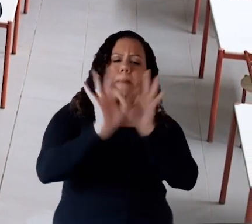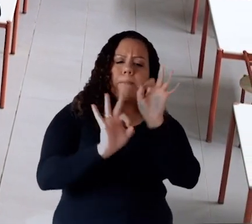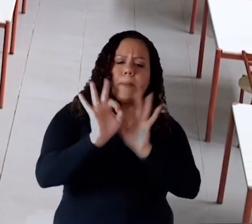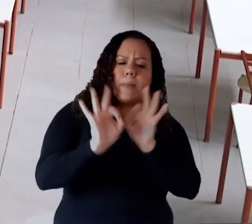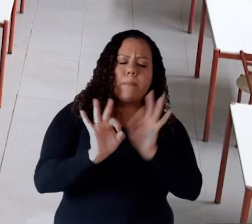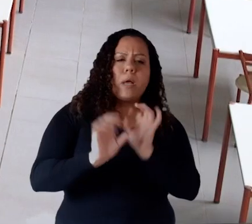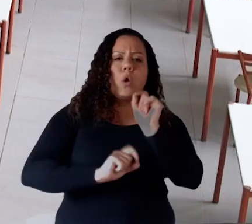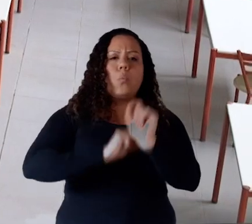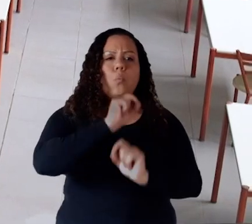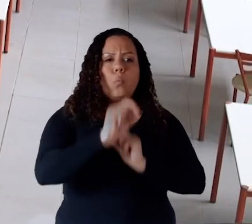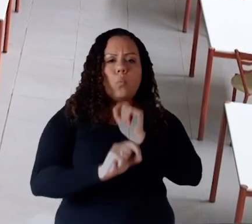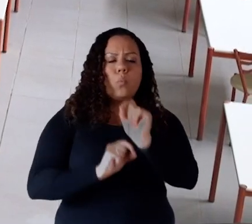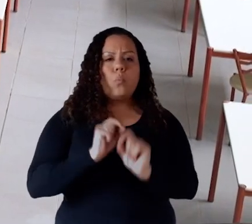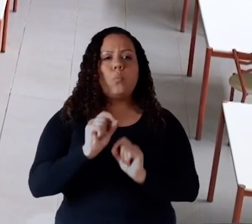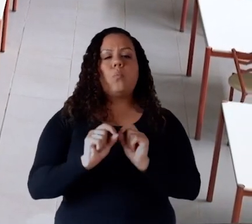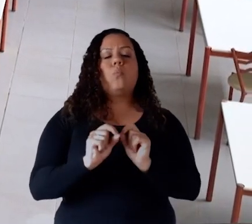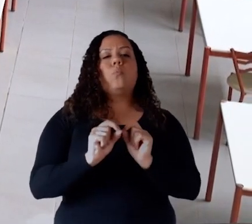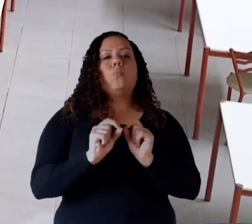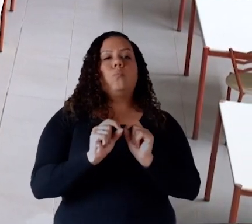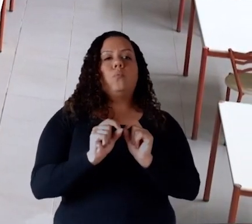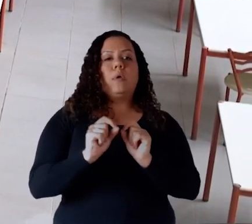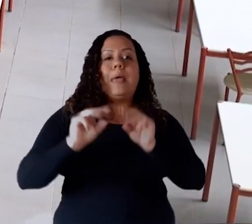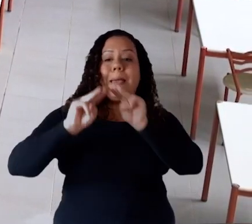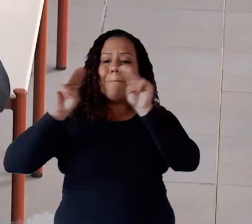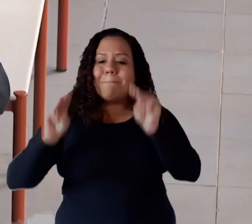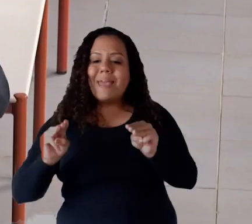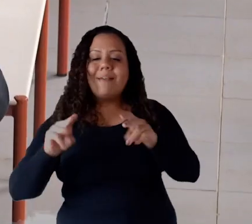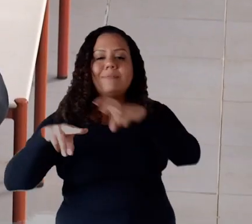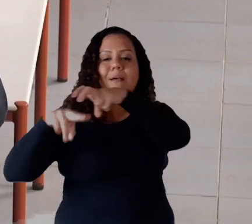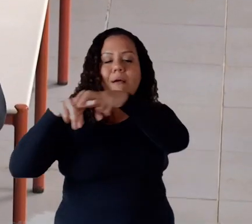RU. Nós estamos reorganizando